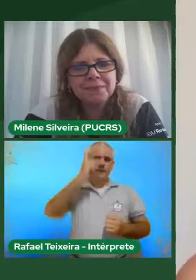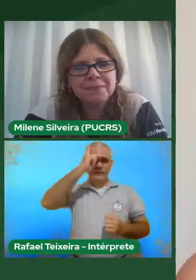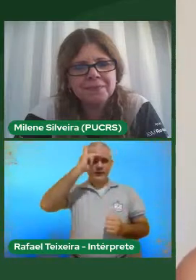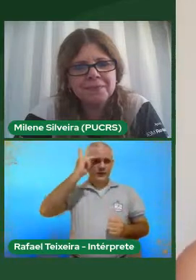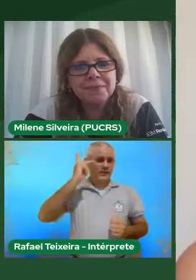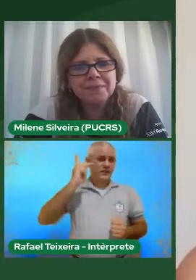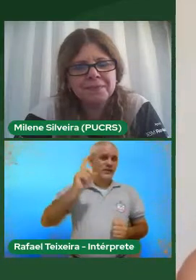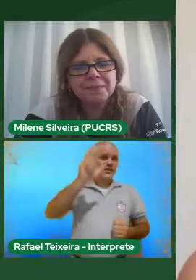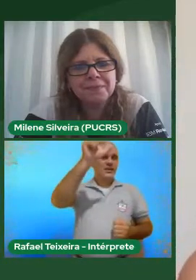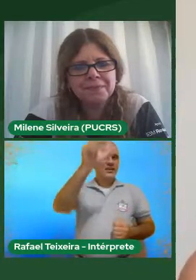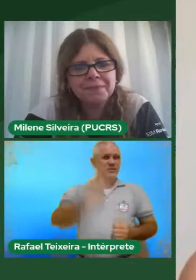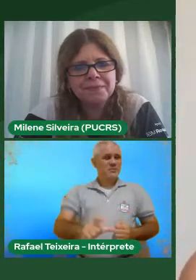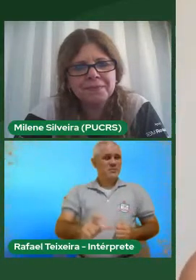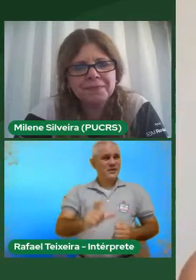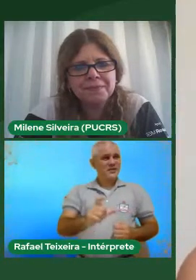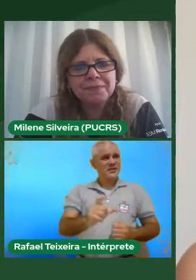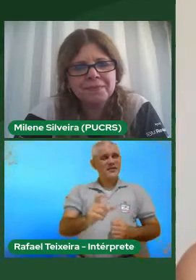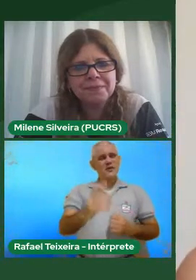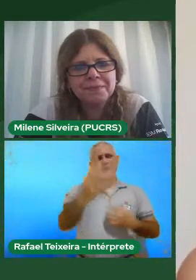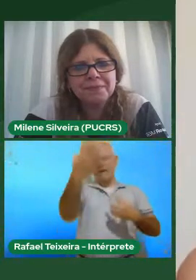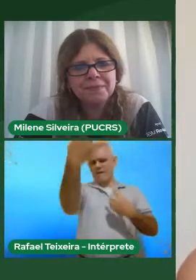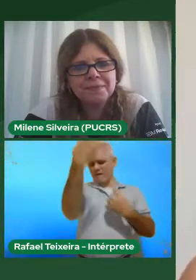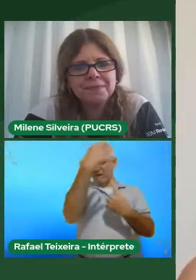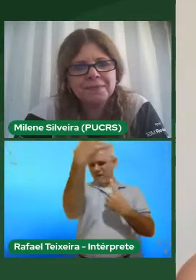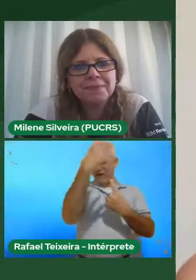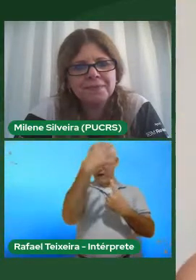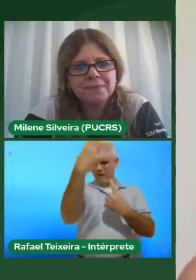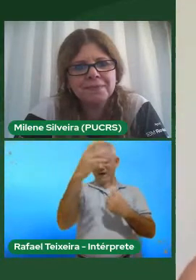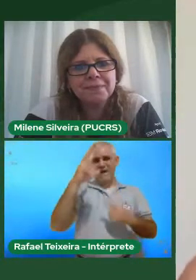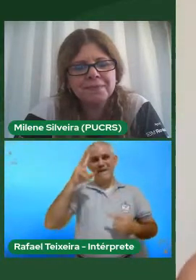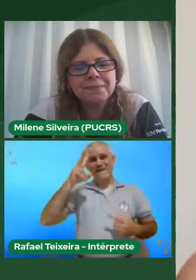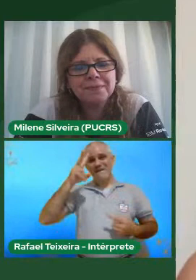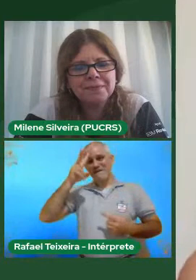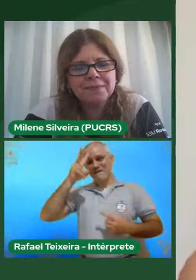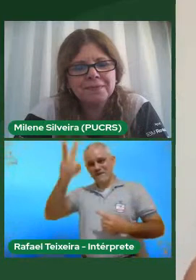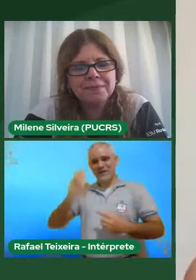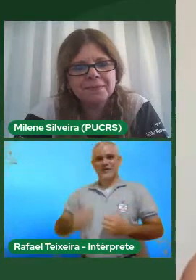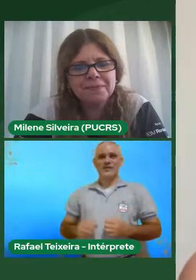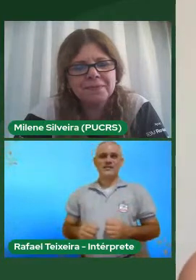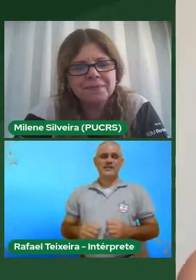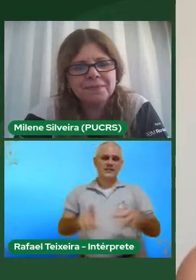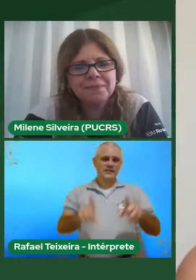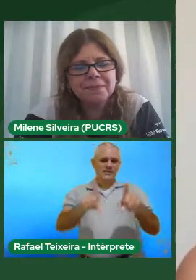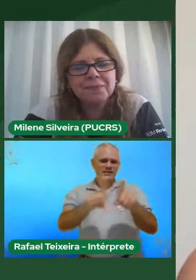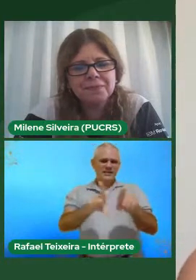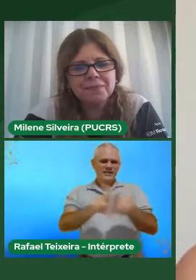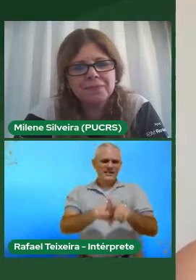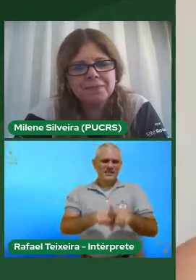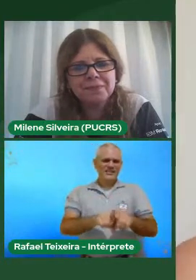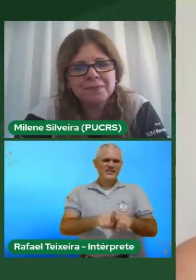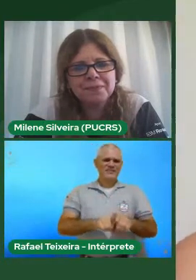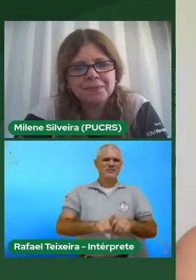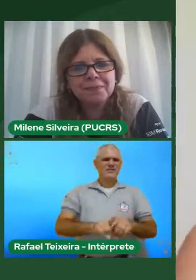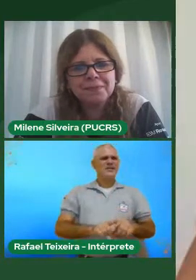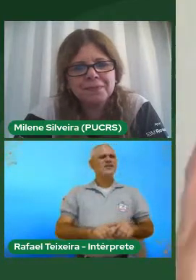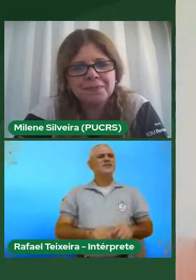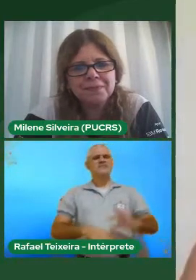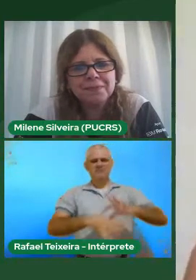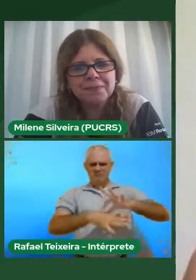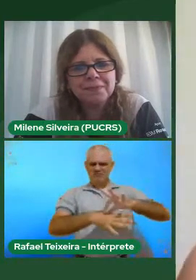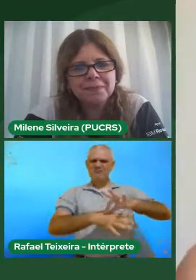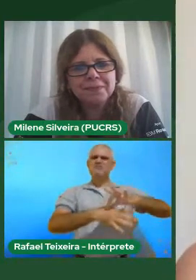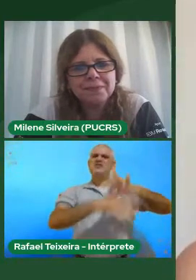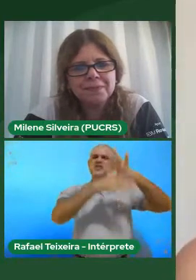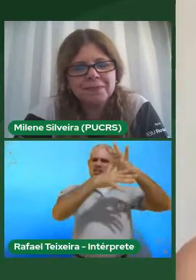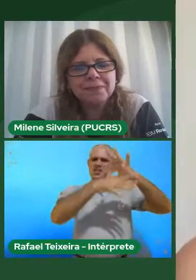uma grande influência na nossa comunidade e que naturalmente assumiu um relevante papel na liderança, tanto na atuação quanto